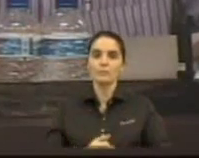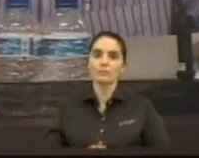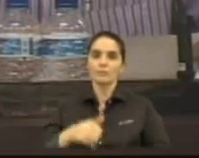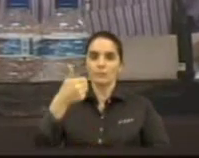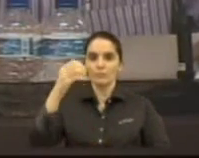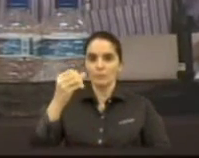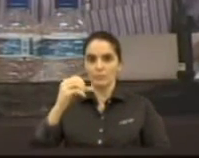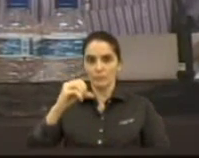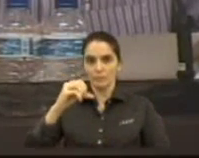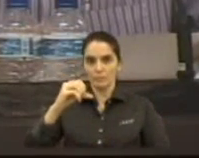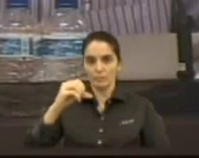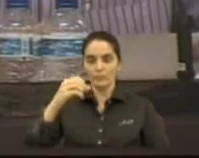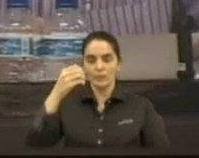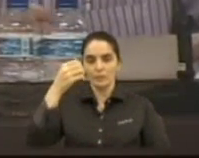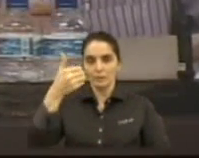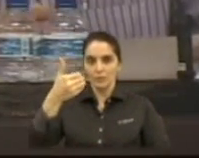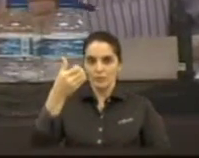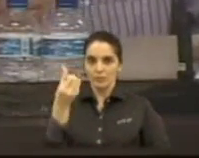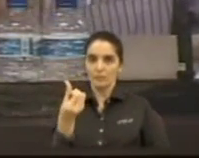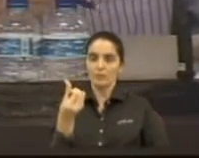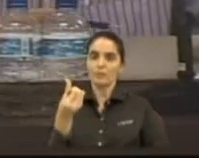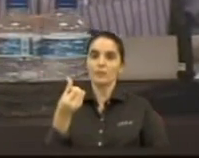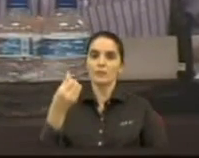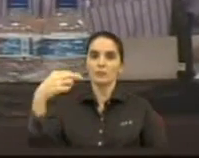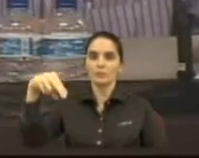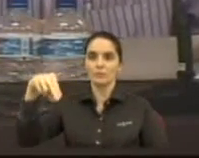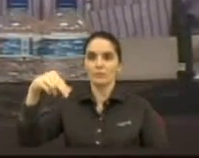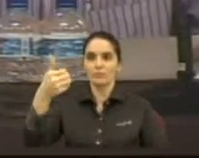aos 16 de novembro de 2015.